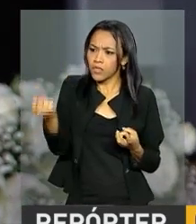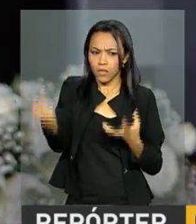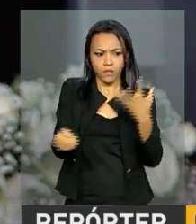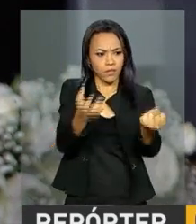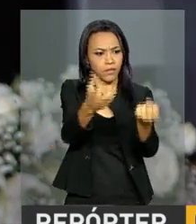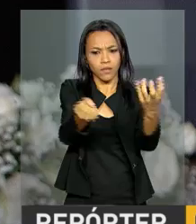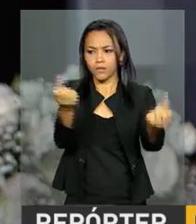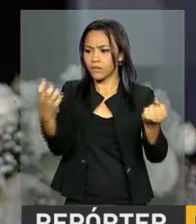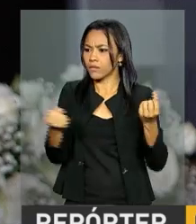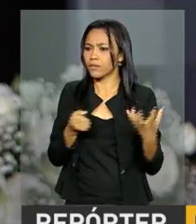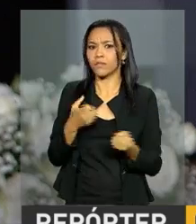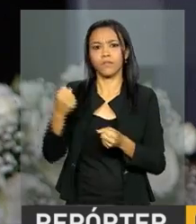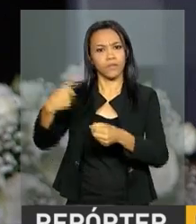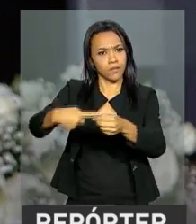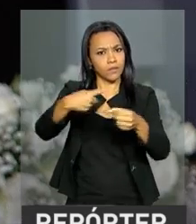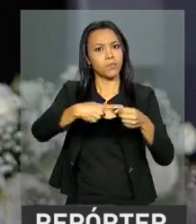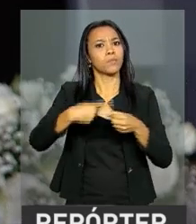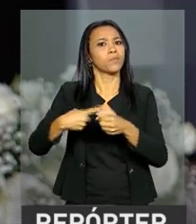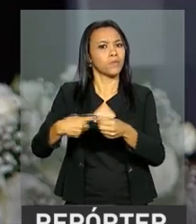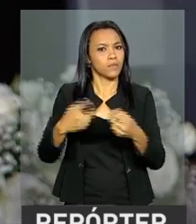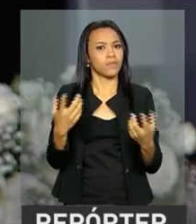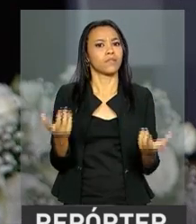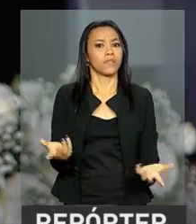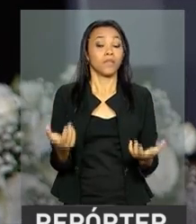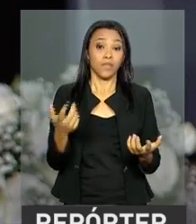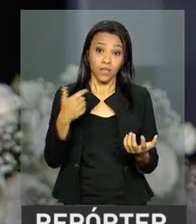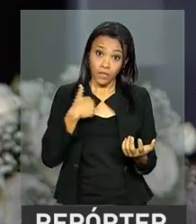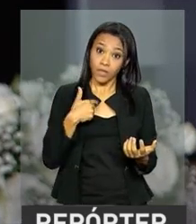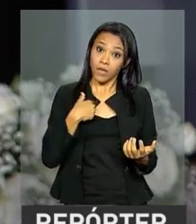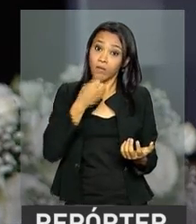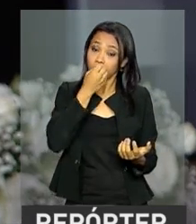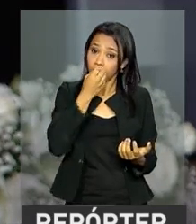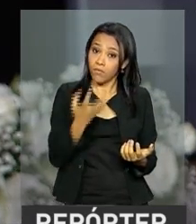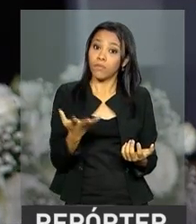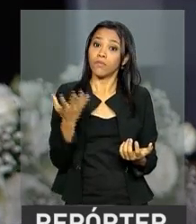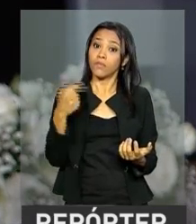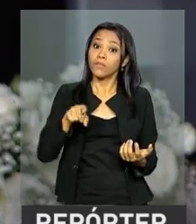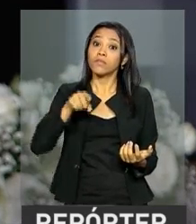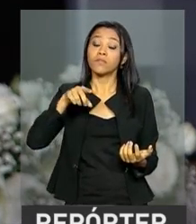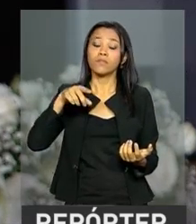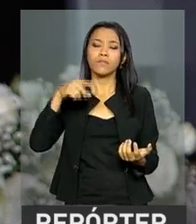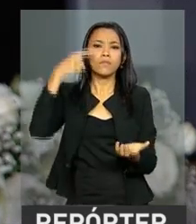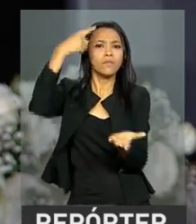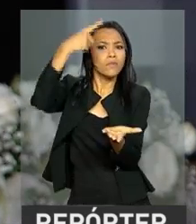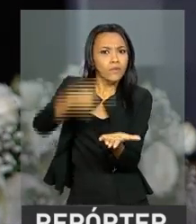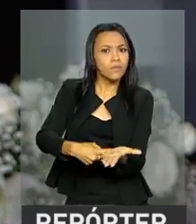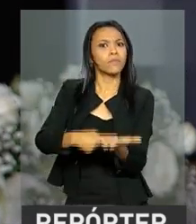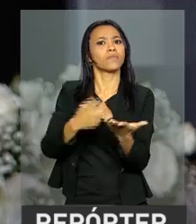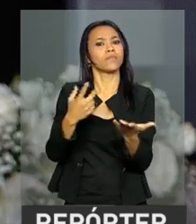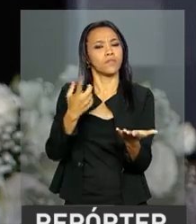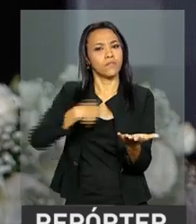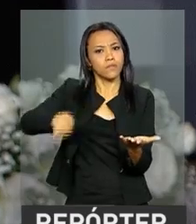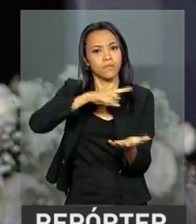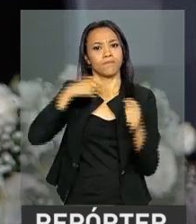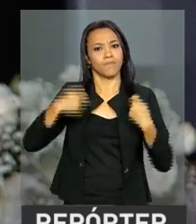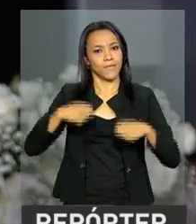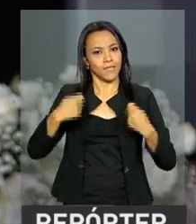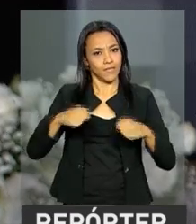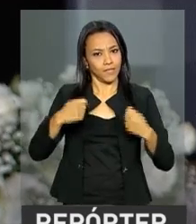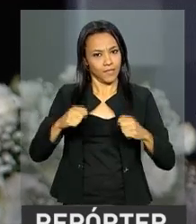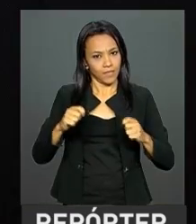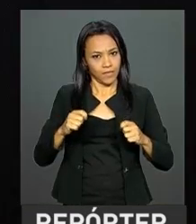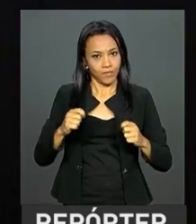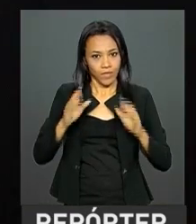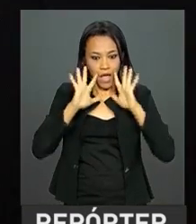e uma grande expectativa e vamos dizer um grande compromisso que nós temos que atuar com a primeiríssima